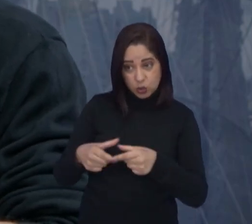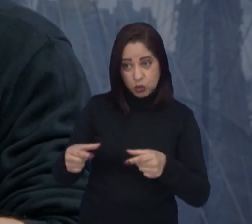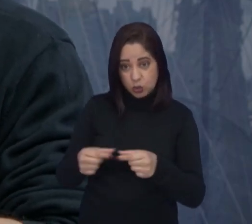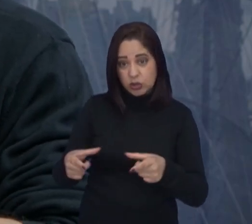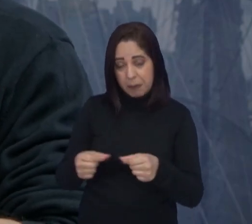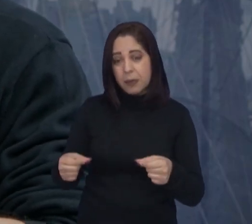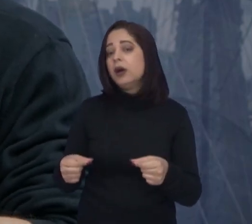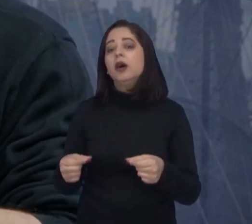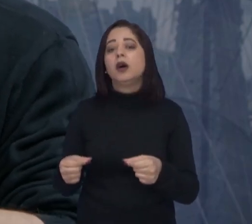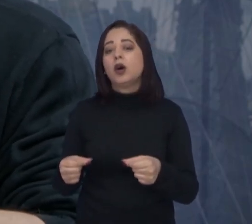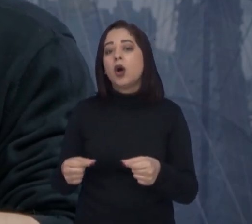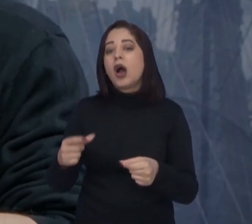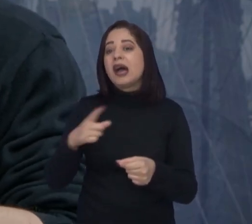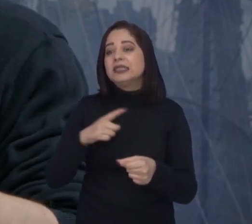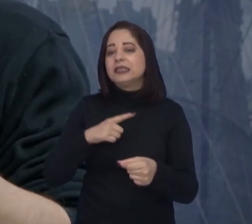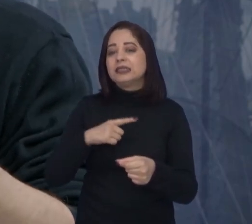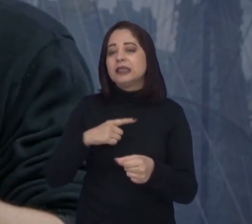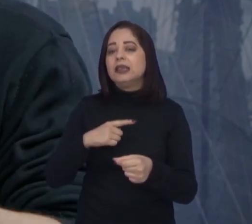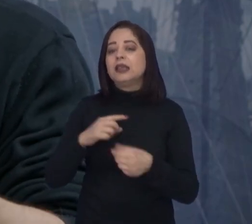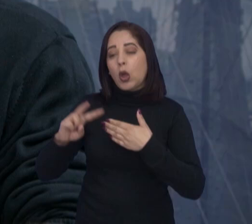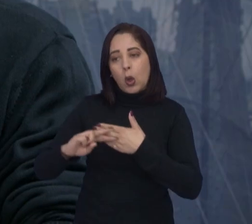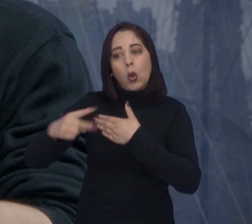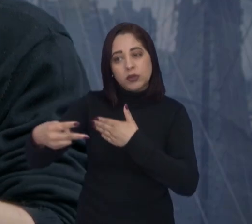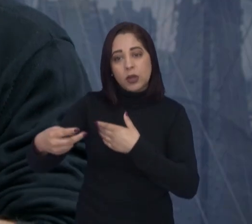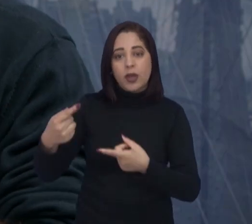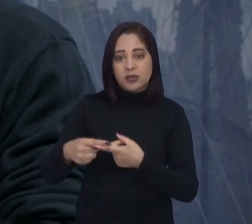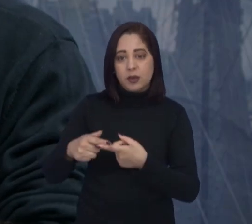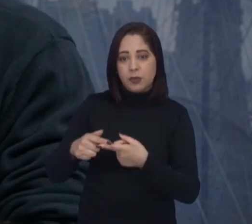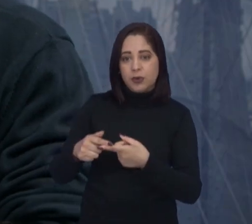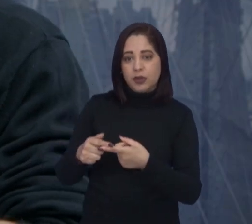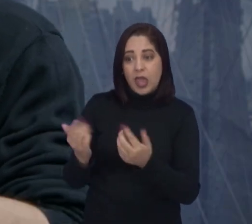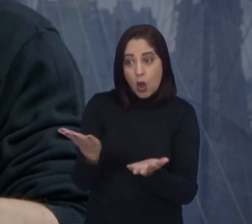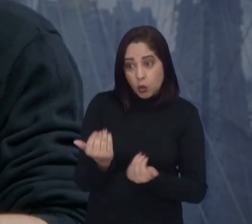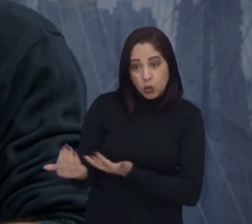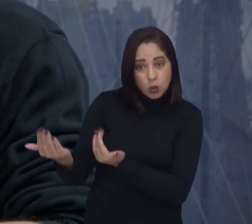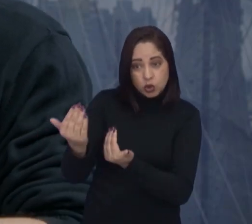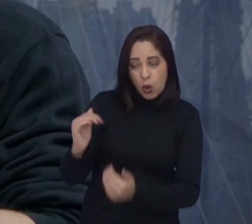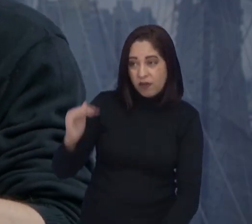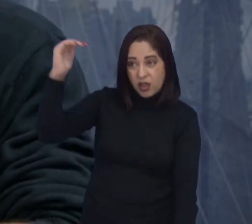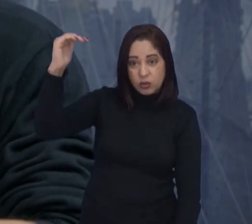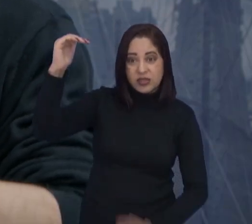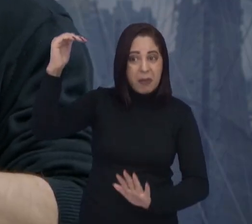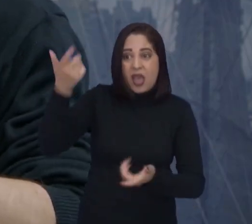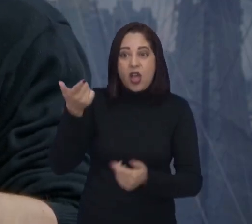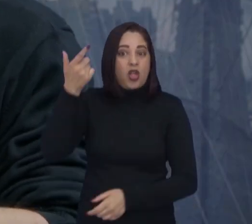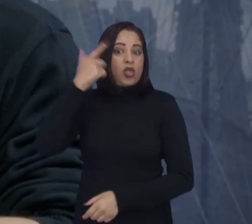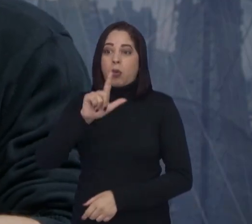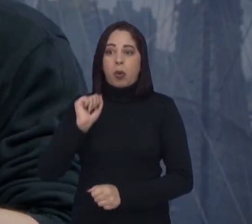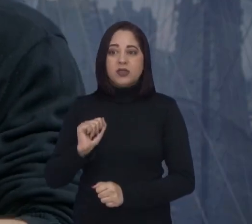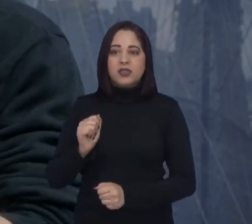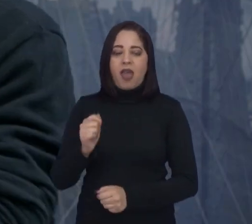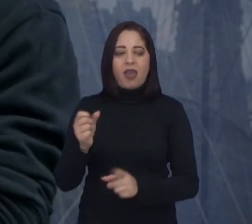né, do efeito dos hikikomori, que são jovens adultos, ou próprios adolescentes que não conseguem ter uma vida funcional, vivem trancados em